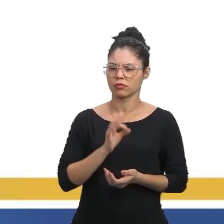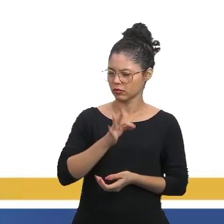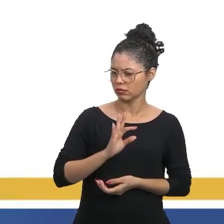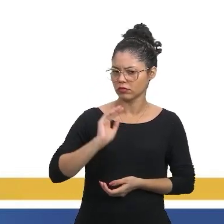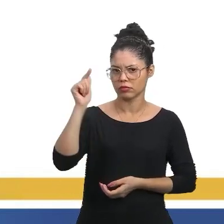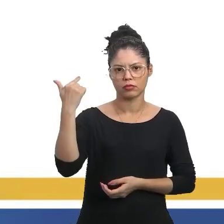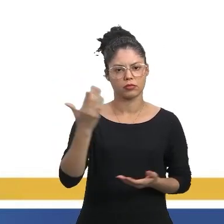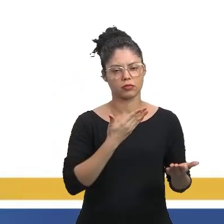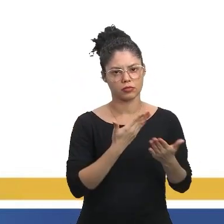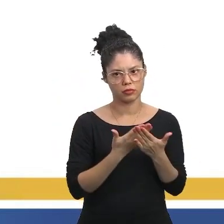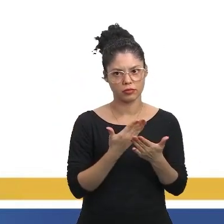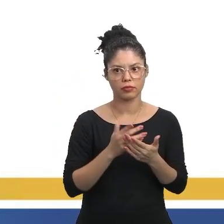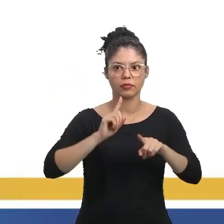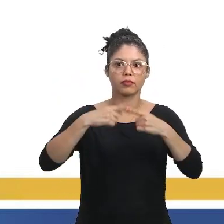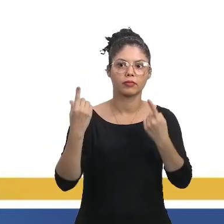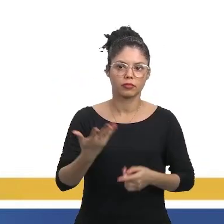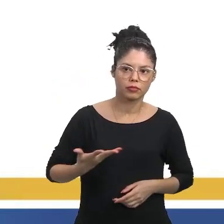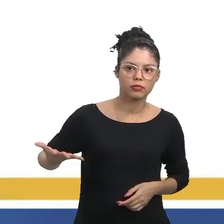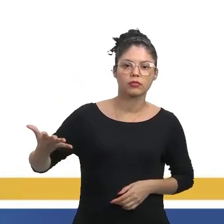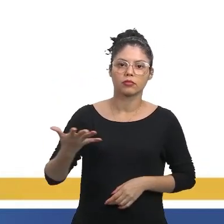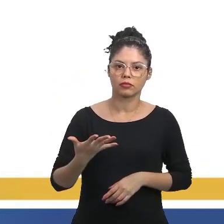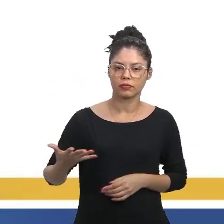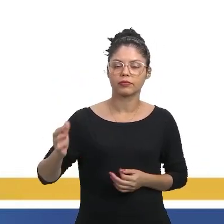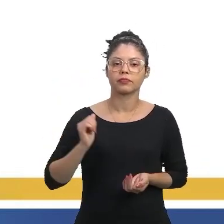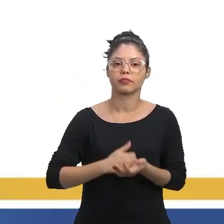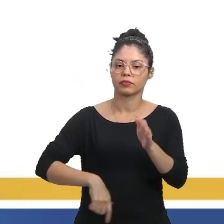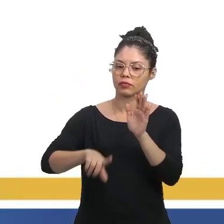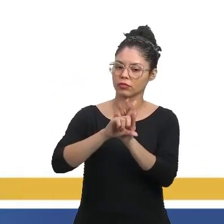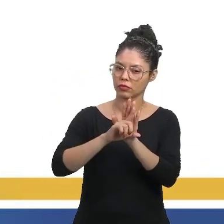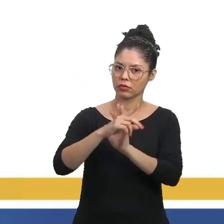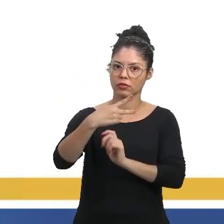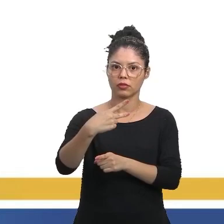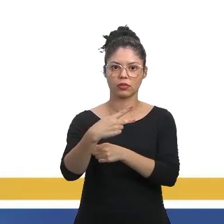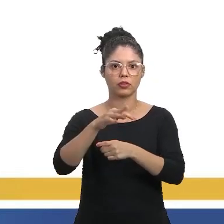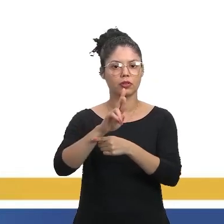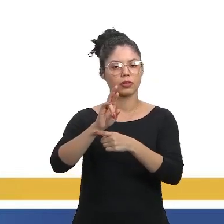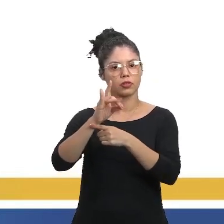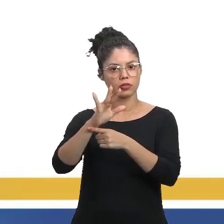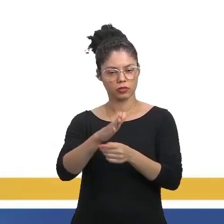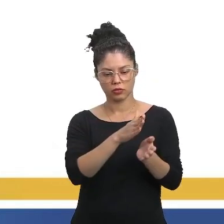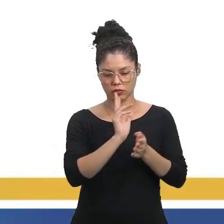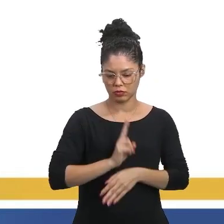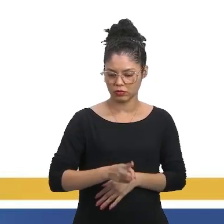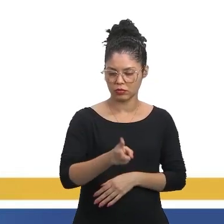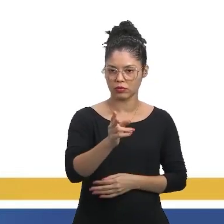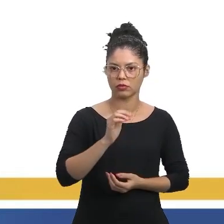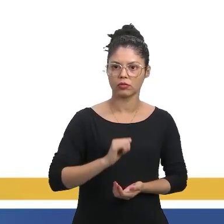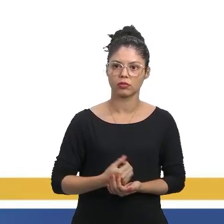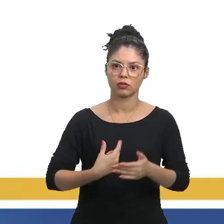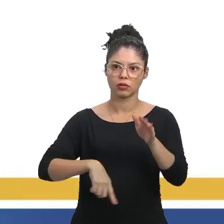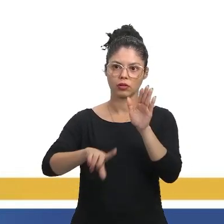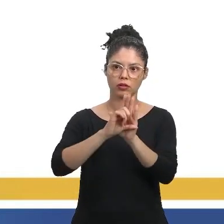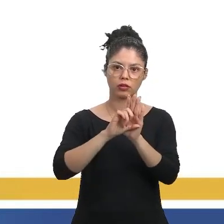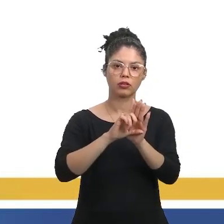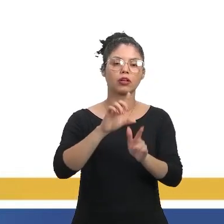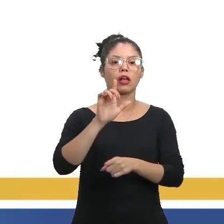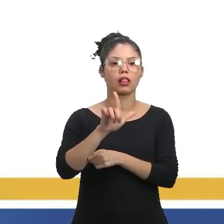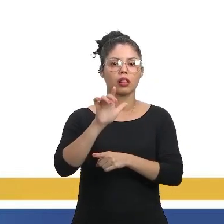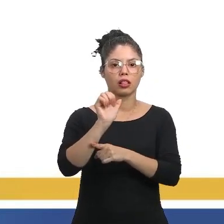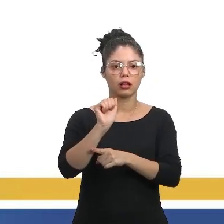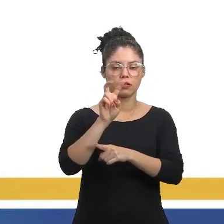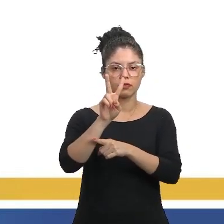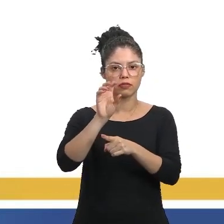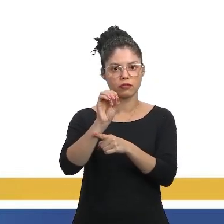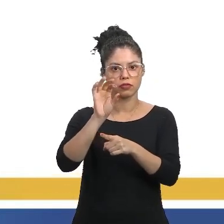certinha nas próximas aulas, mas basicamente é a lei das proporções constantes. E a lei de Lavoisier, ela